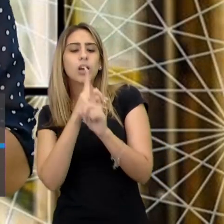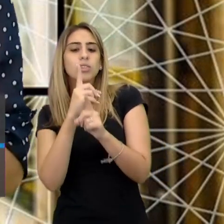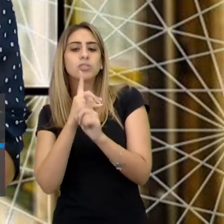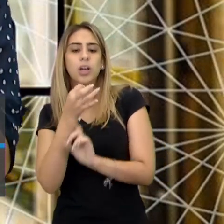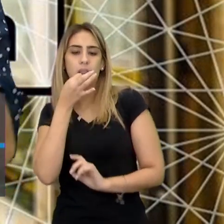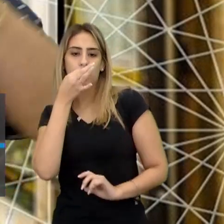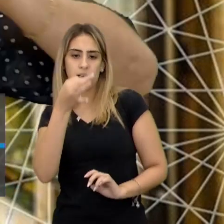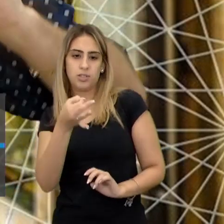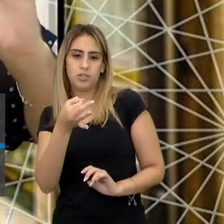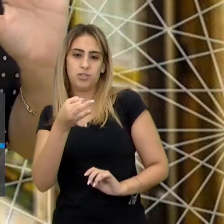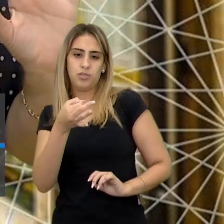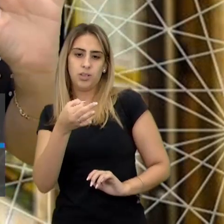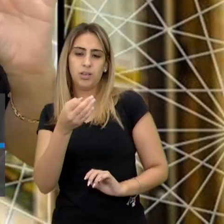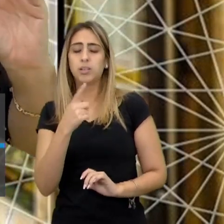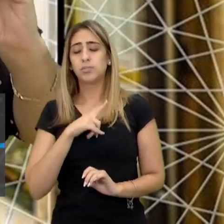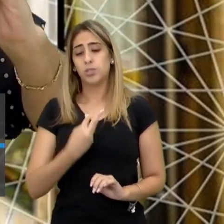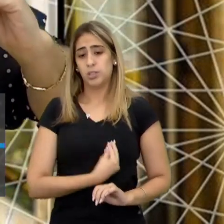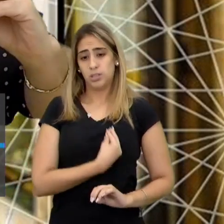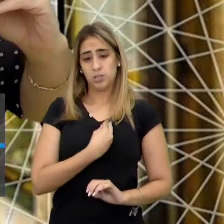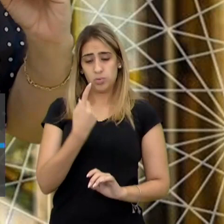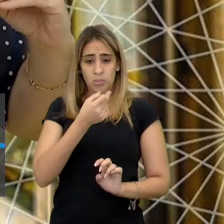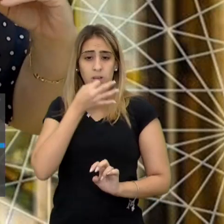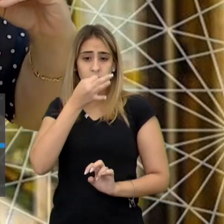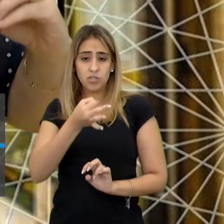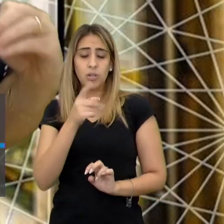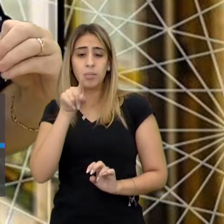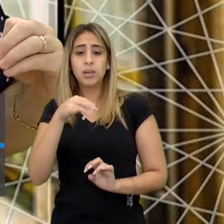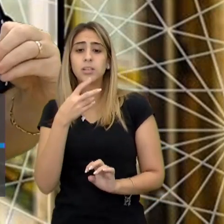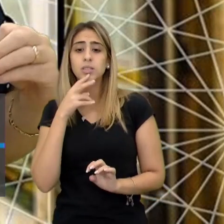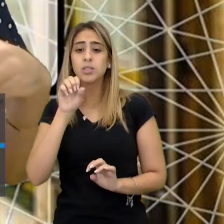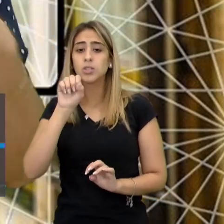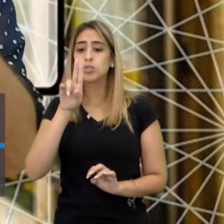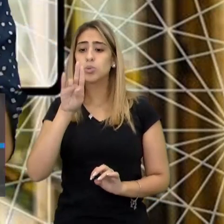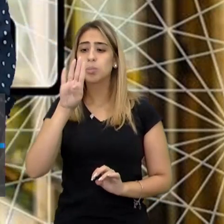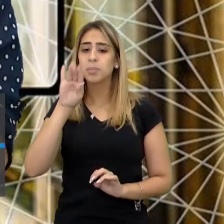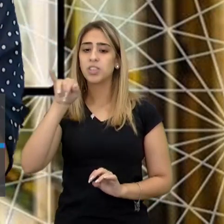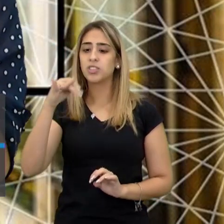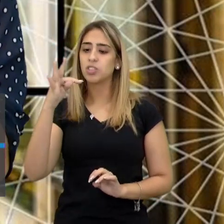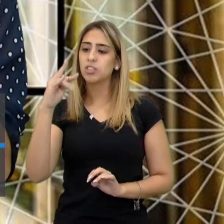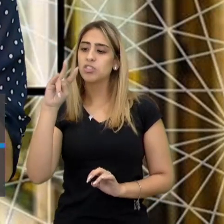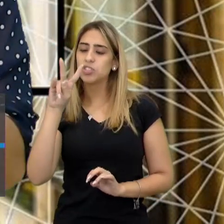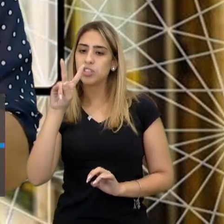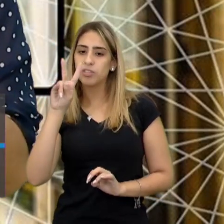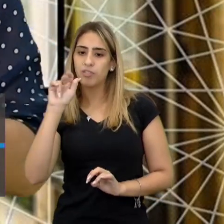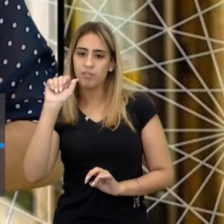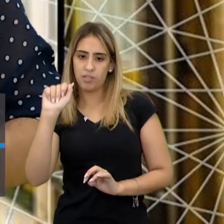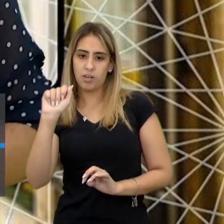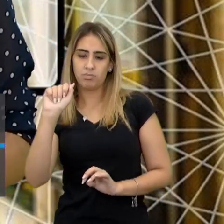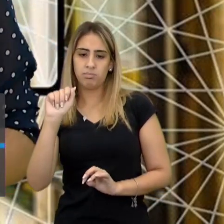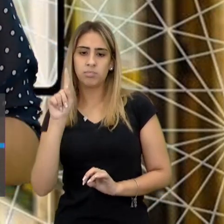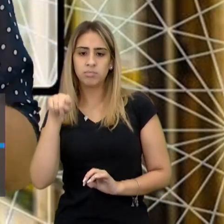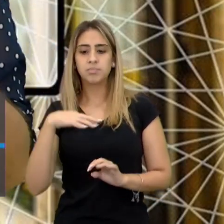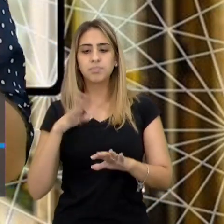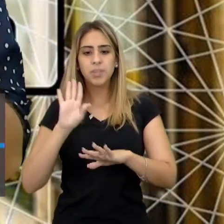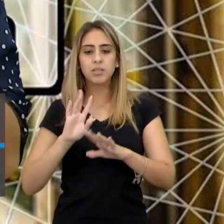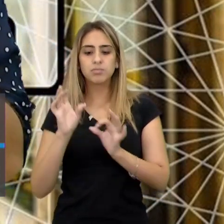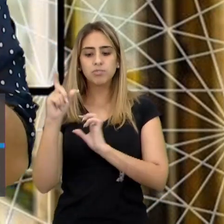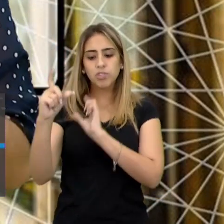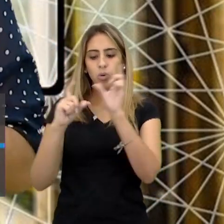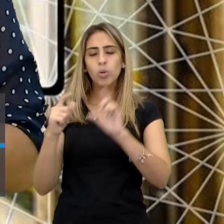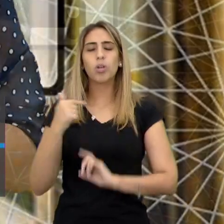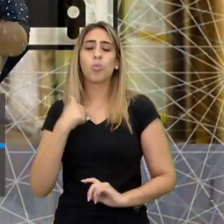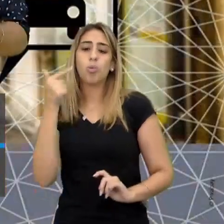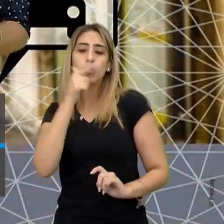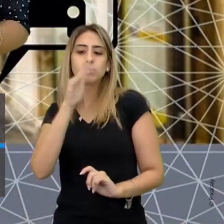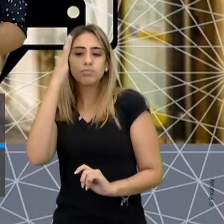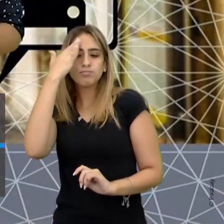narrativa. Então, ele pode até existir uma narrativa, mas é uma narrativa subjetiva. Sim. Nessa não, a gente tem uma narrativa mais figurativa. Eu Sim. consigo